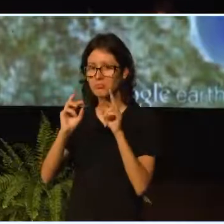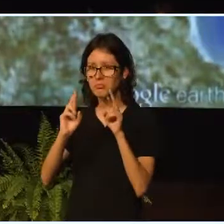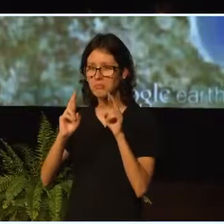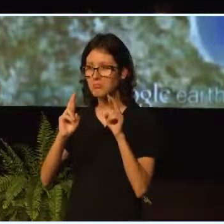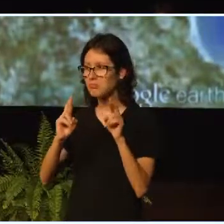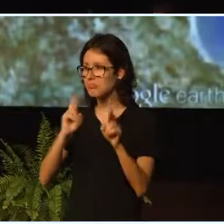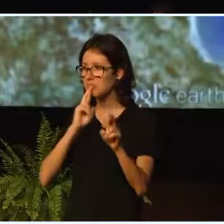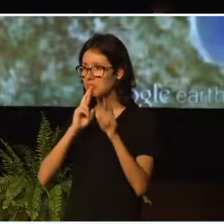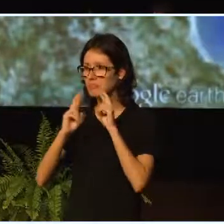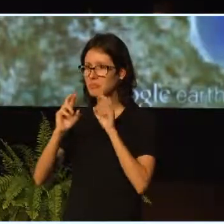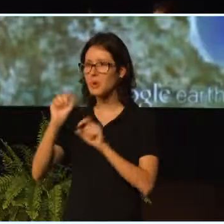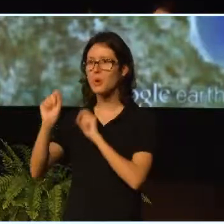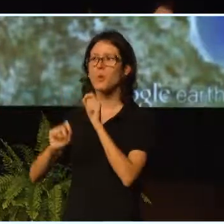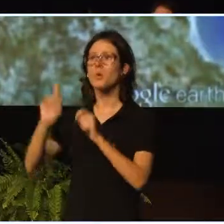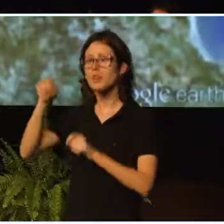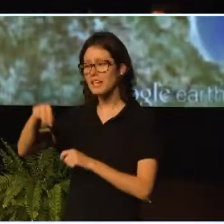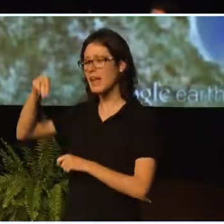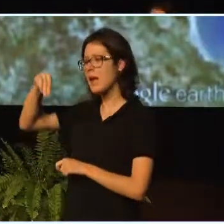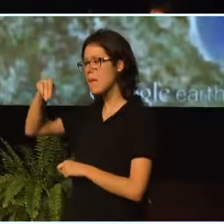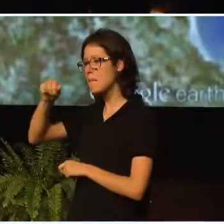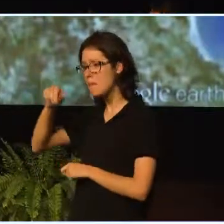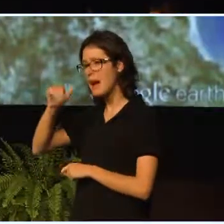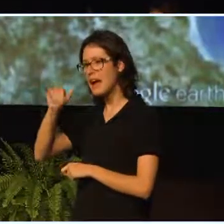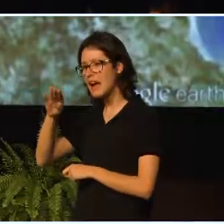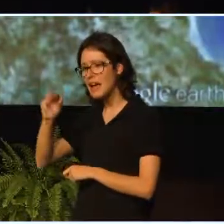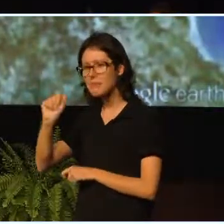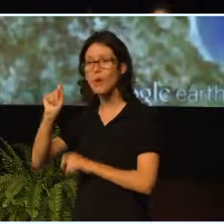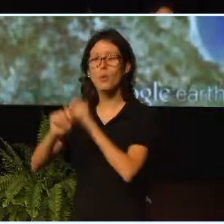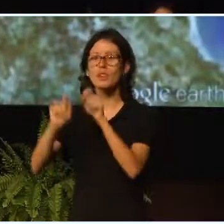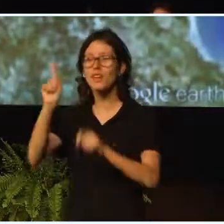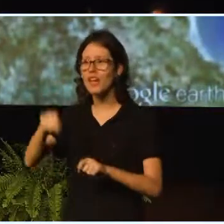O que é uma Macaíba para os macaibenses?